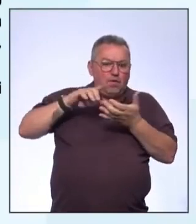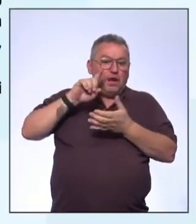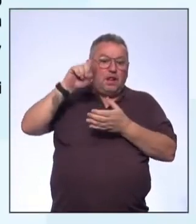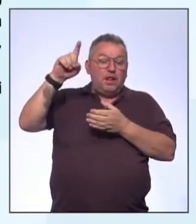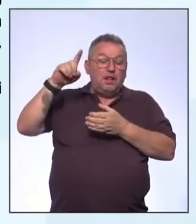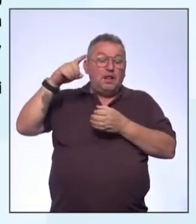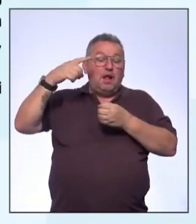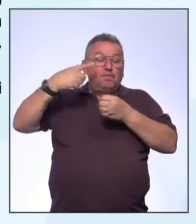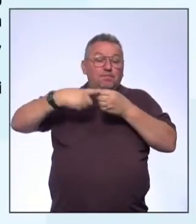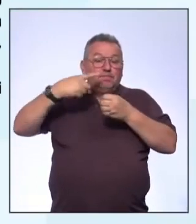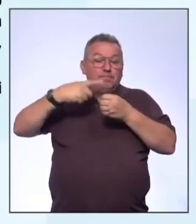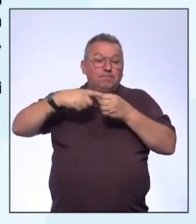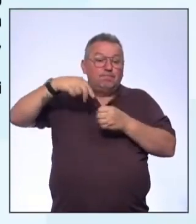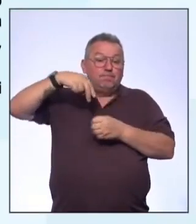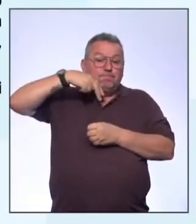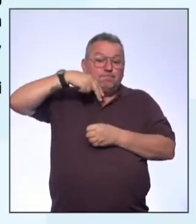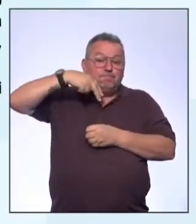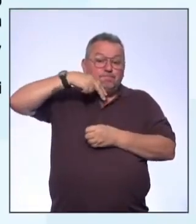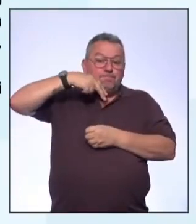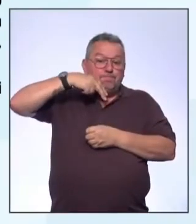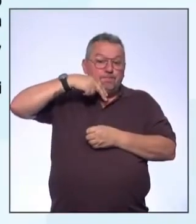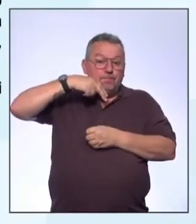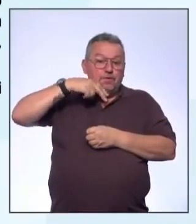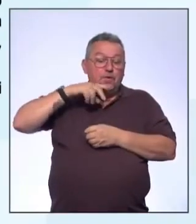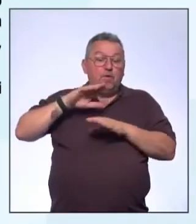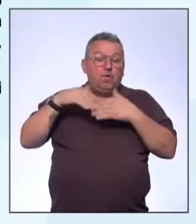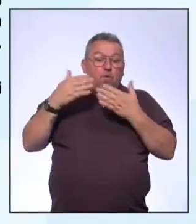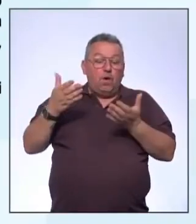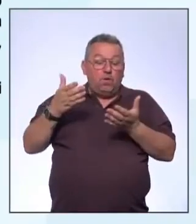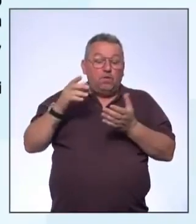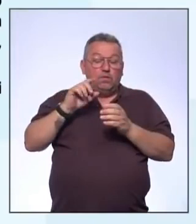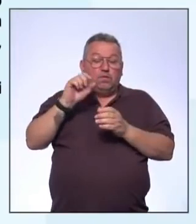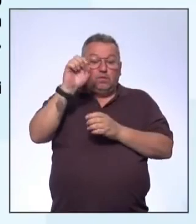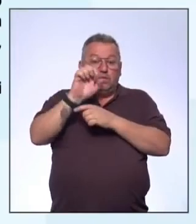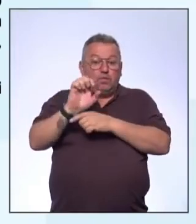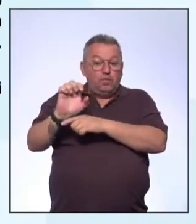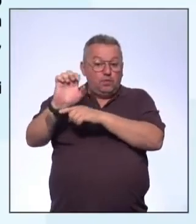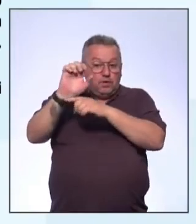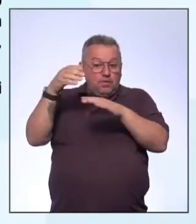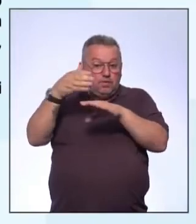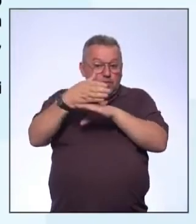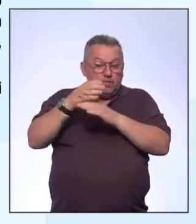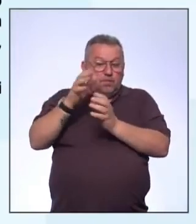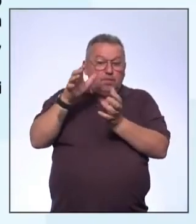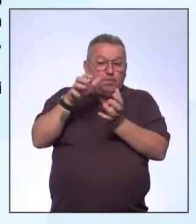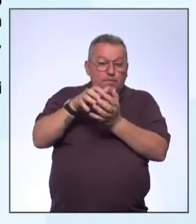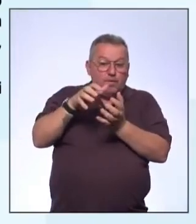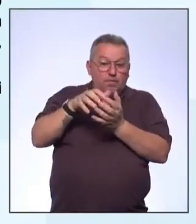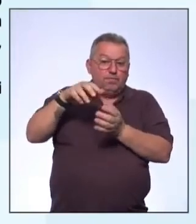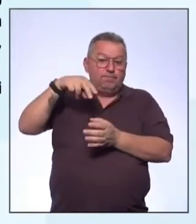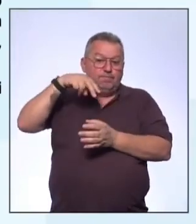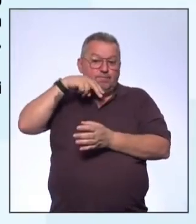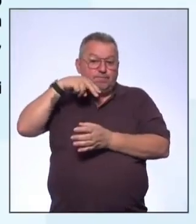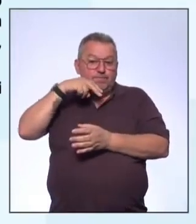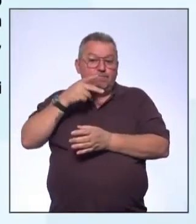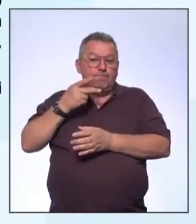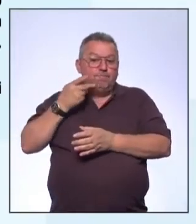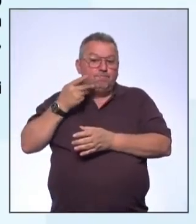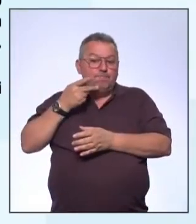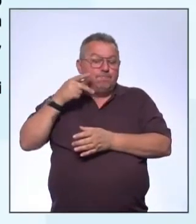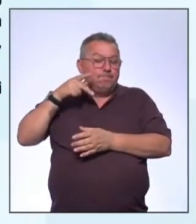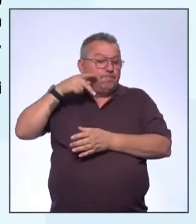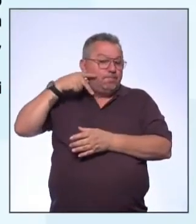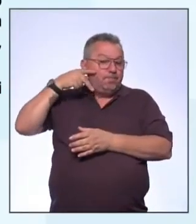Norte. Quais estados participaram? Foi aí o Pernambuco, Rio Grande do Norte, Ceará